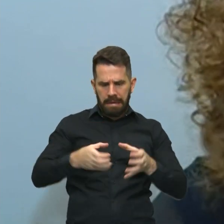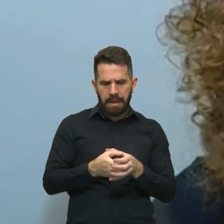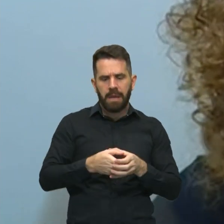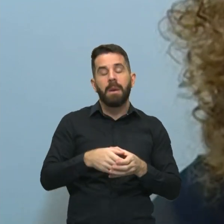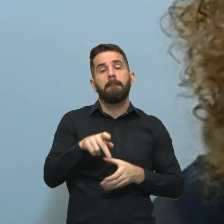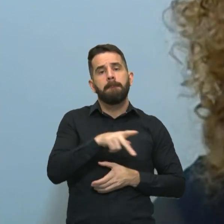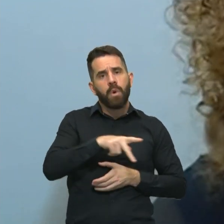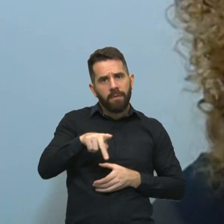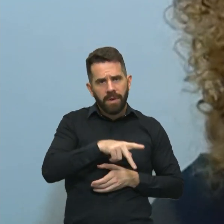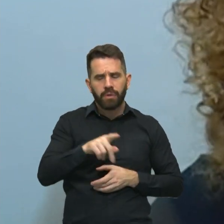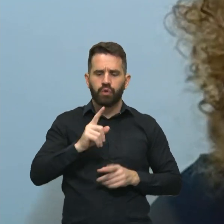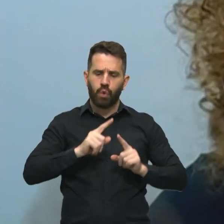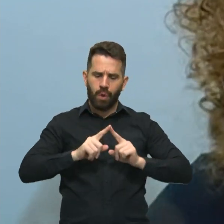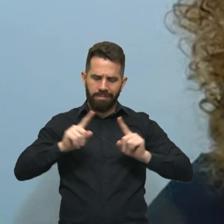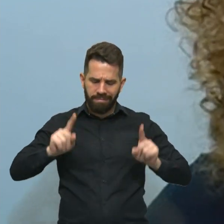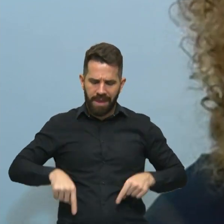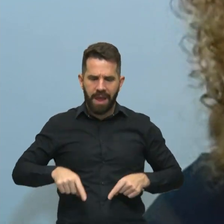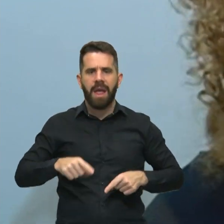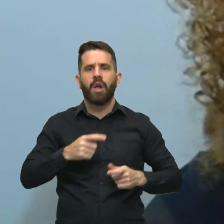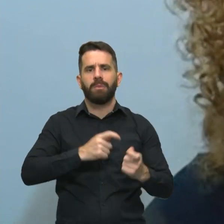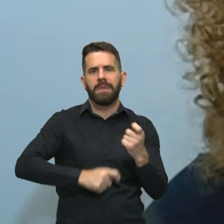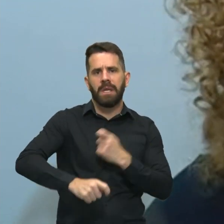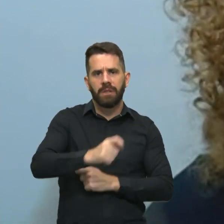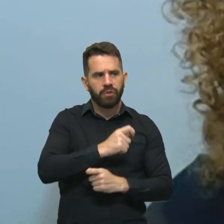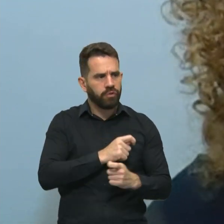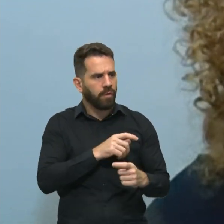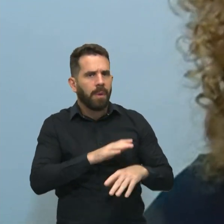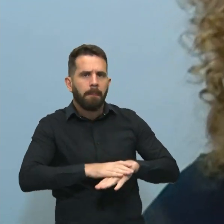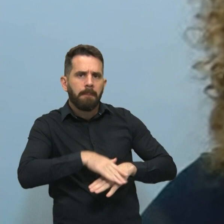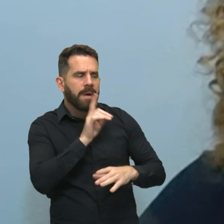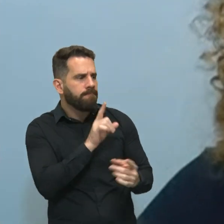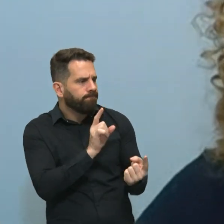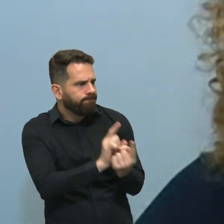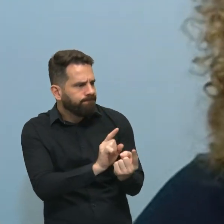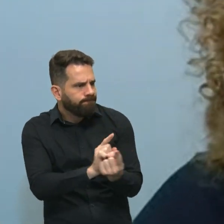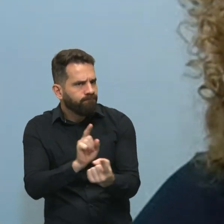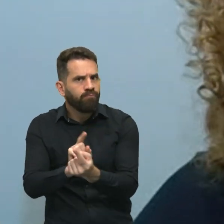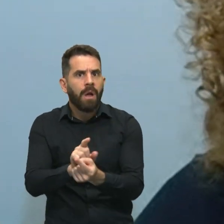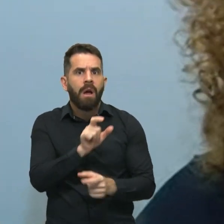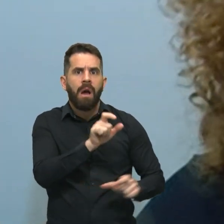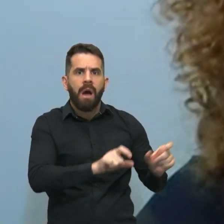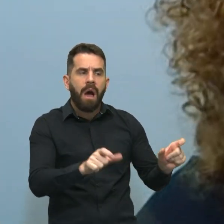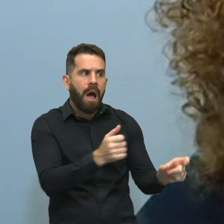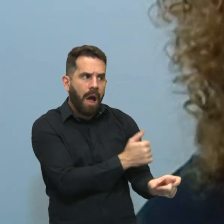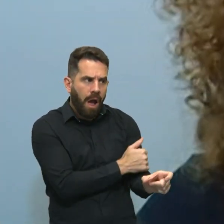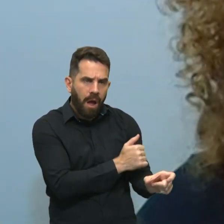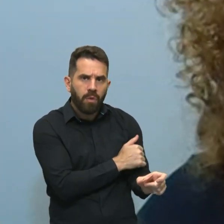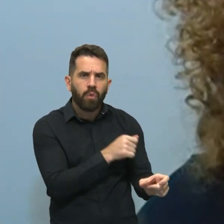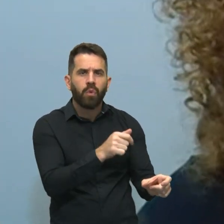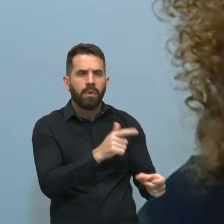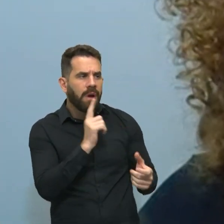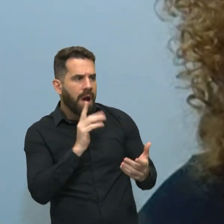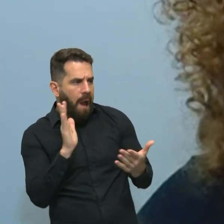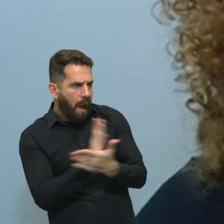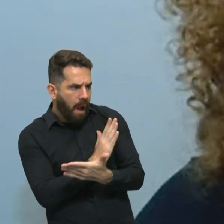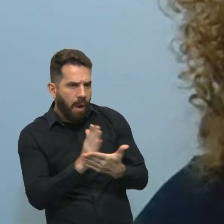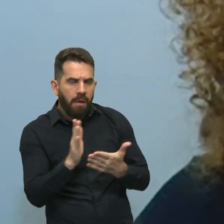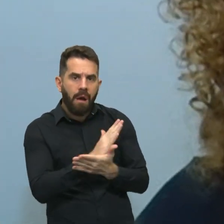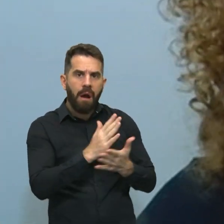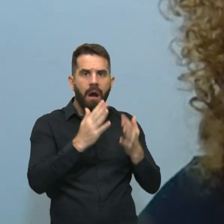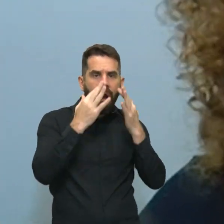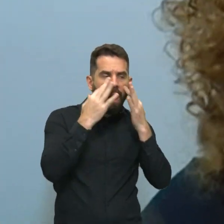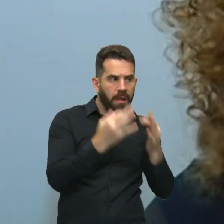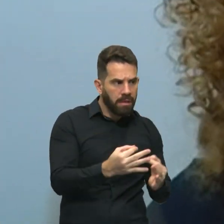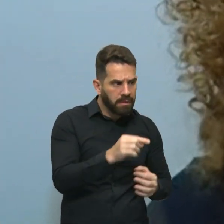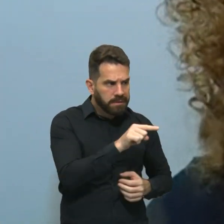mais próximos a cada estudante de cada curso para fazer esse acompanhamento, dando uma atenção especial aos estudantes que apresentam